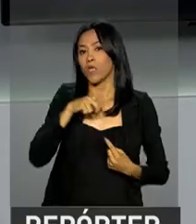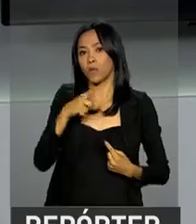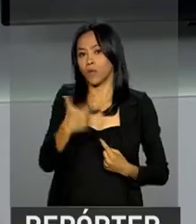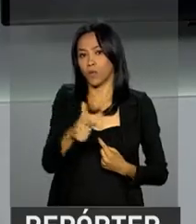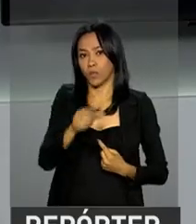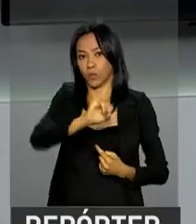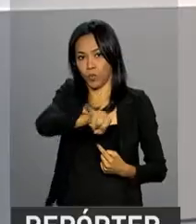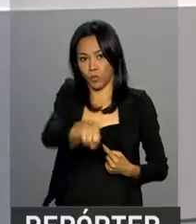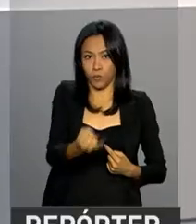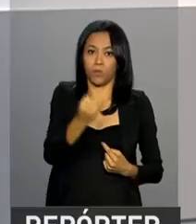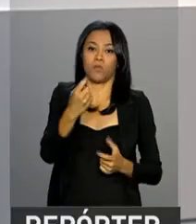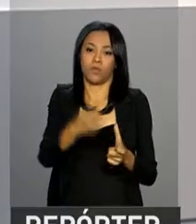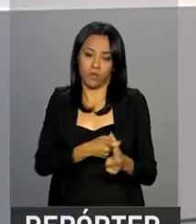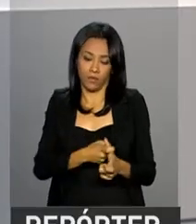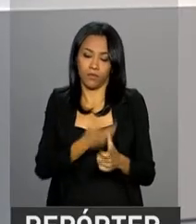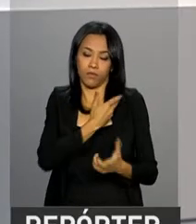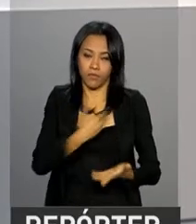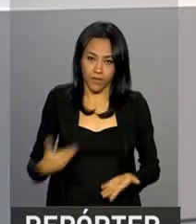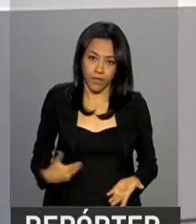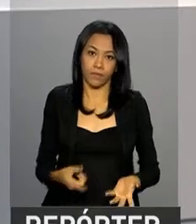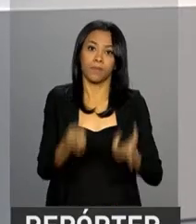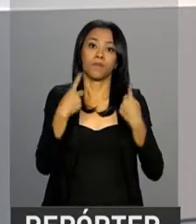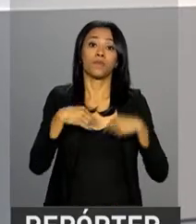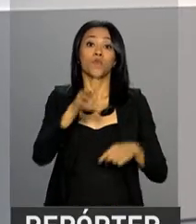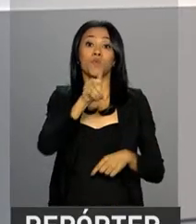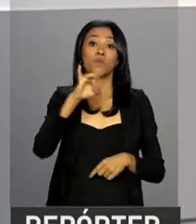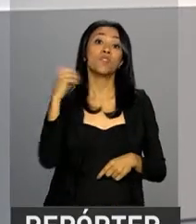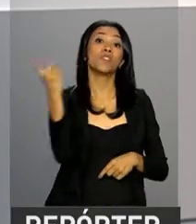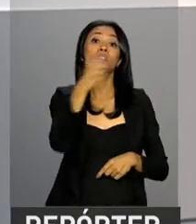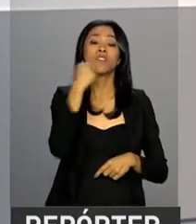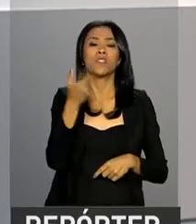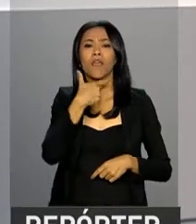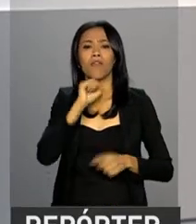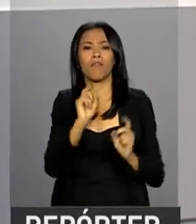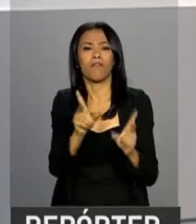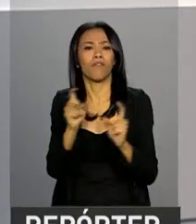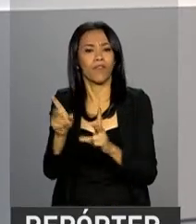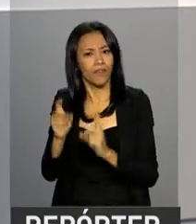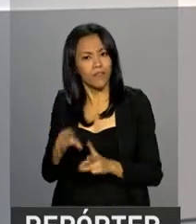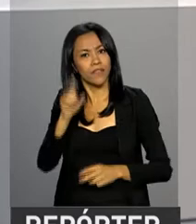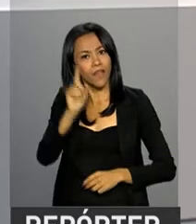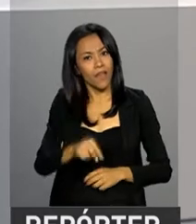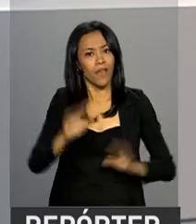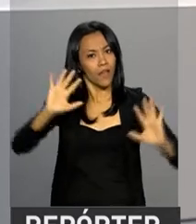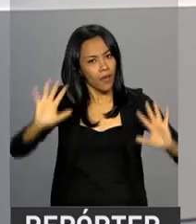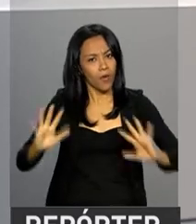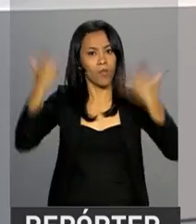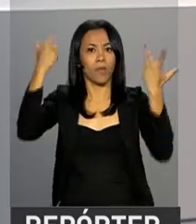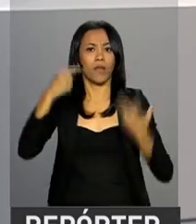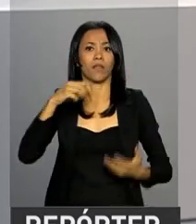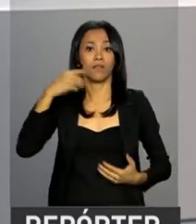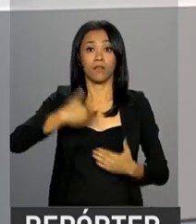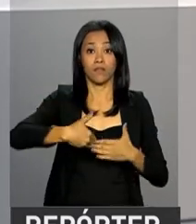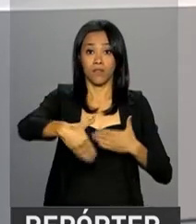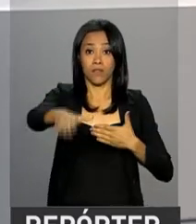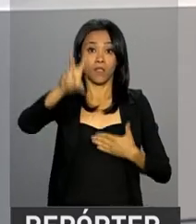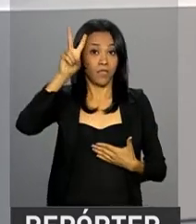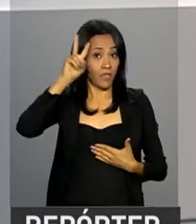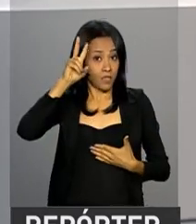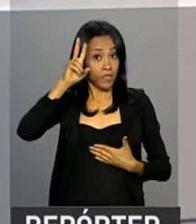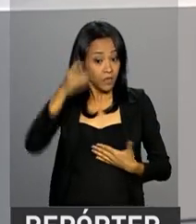pública o dia do comerciário é comemorado nesta segunda feira 30 de outubro e segundo o ministério do trabalho